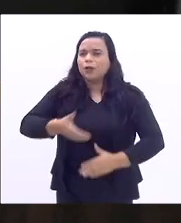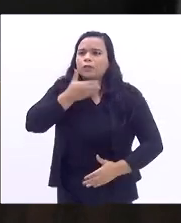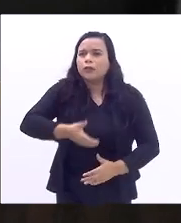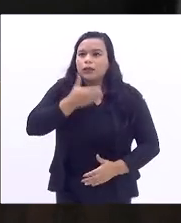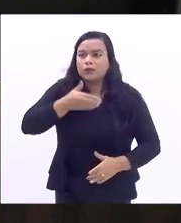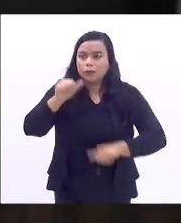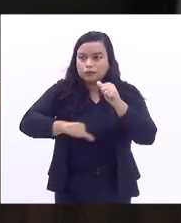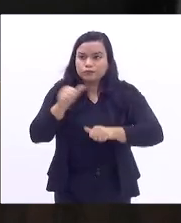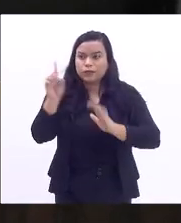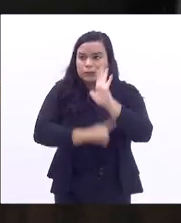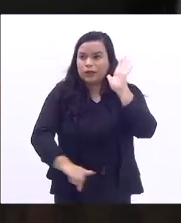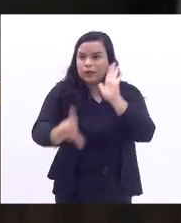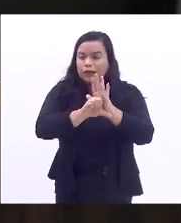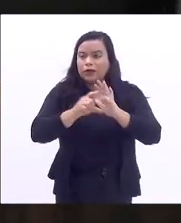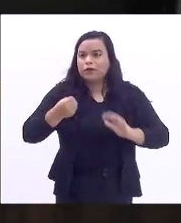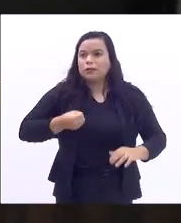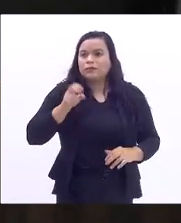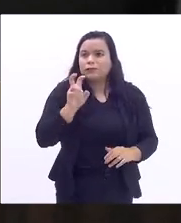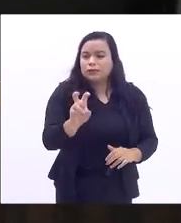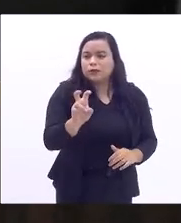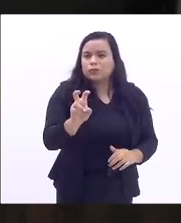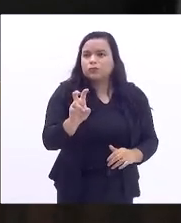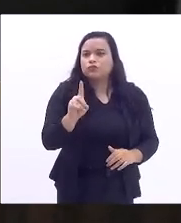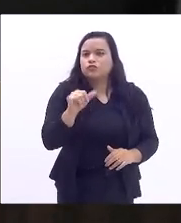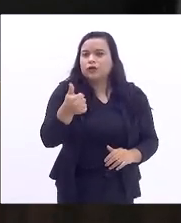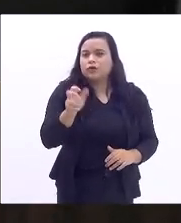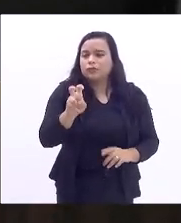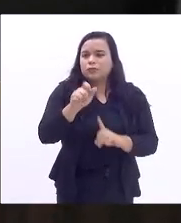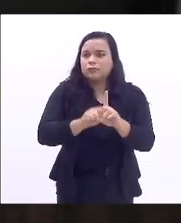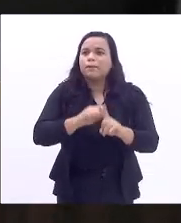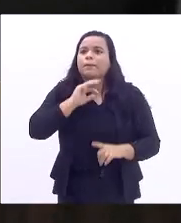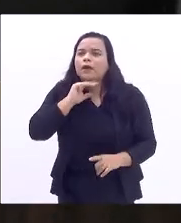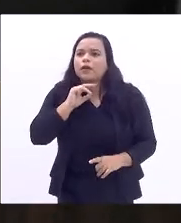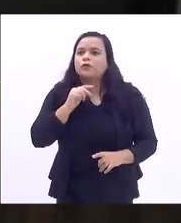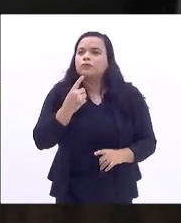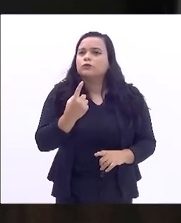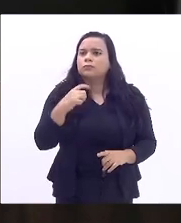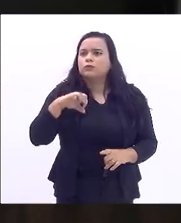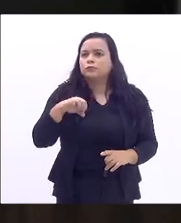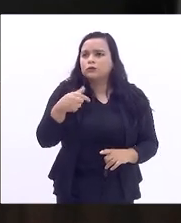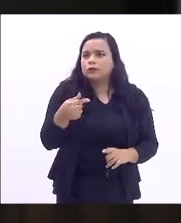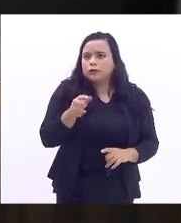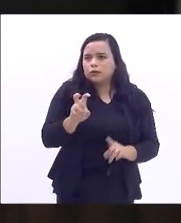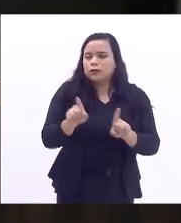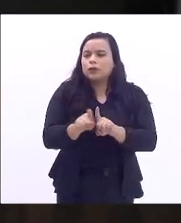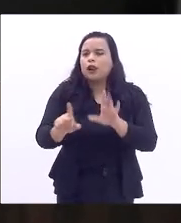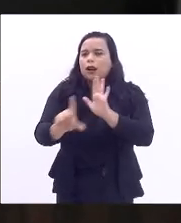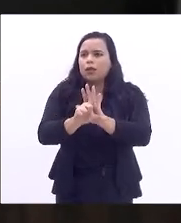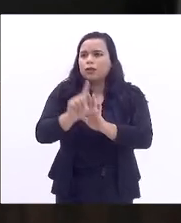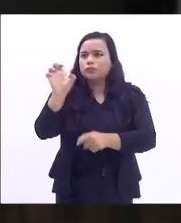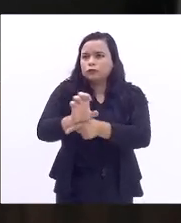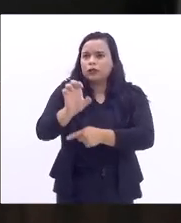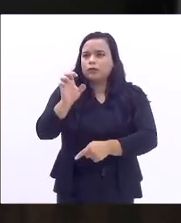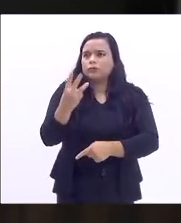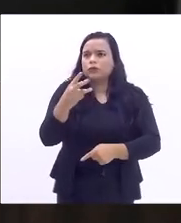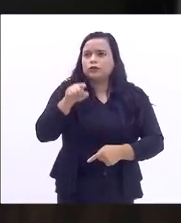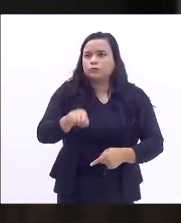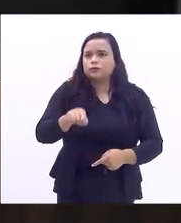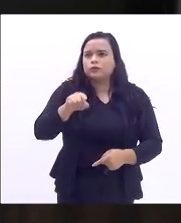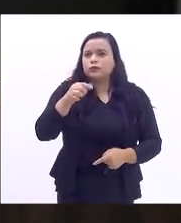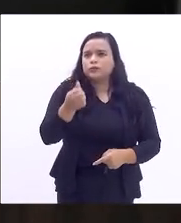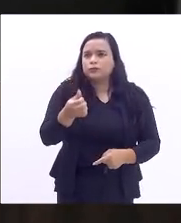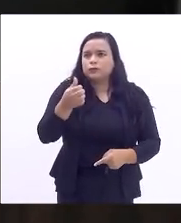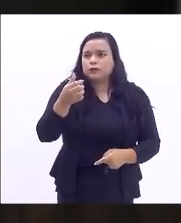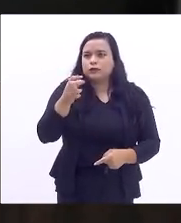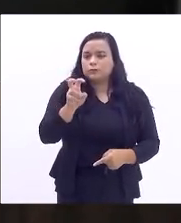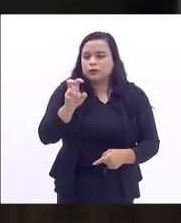alterando o Decreto Lei Nº 5 de 15 de março de 75 e as leis estaduais 3.467 14